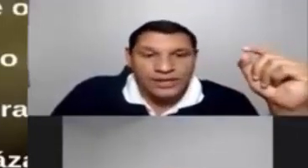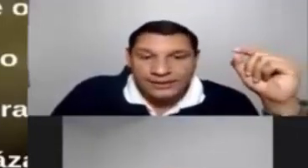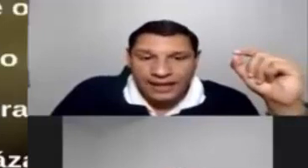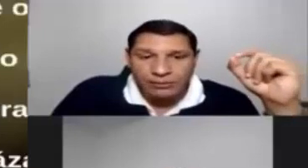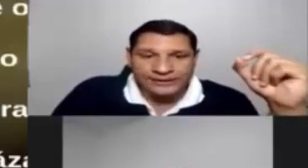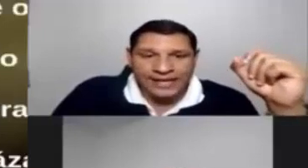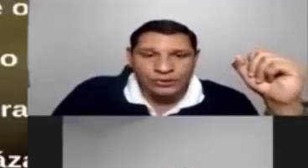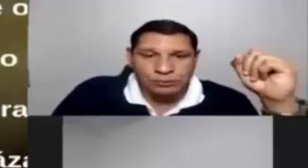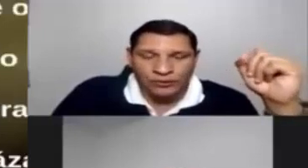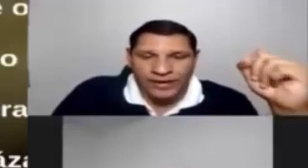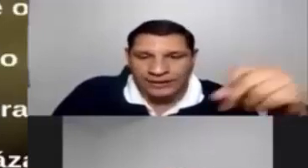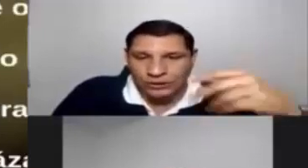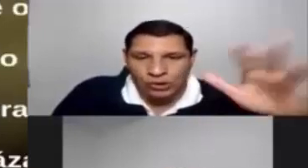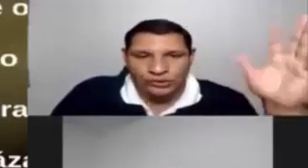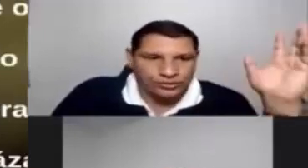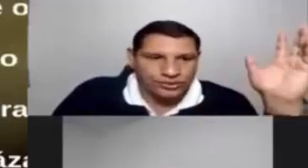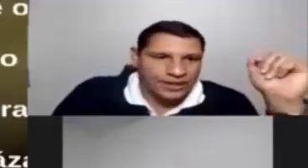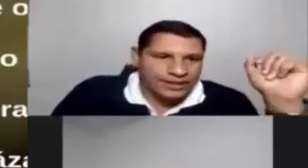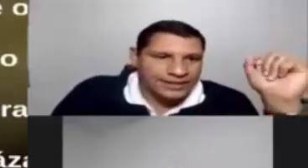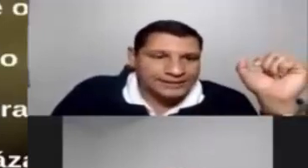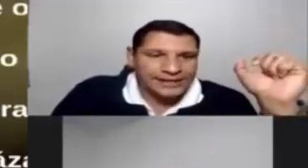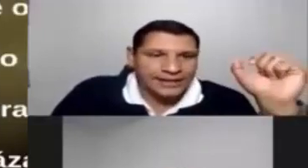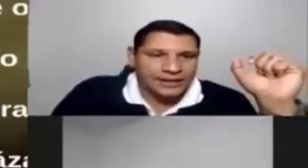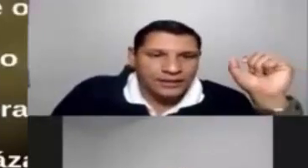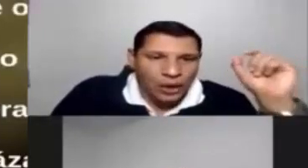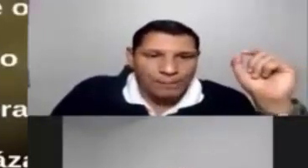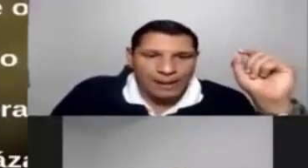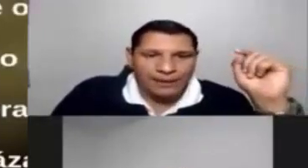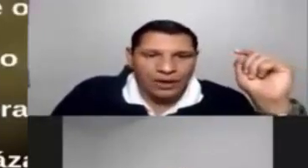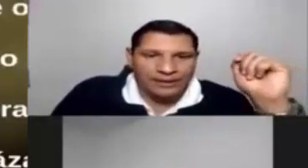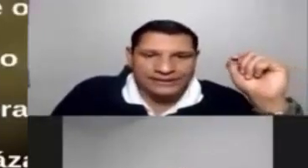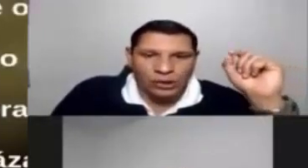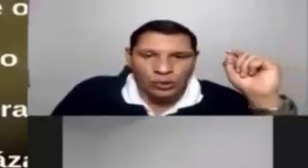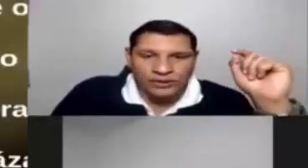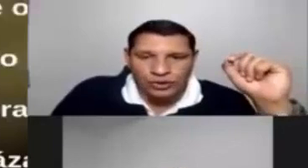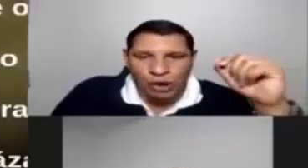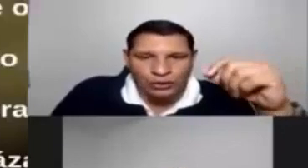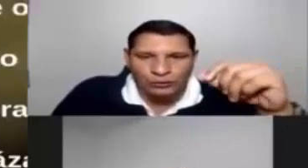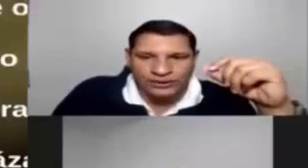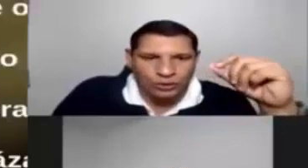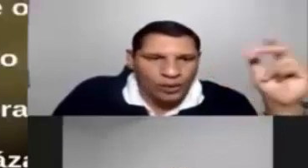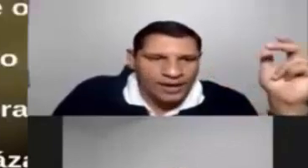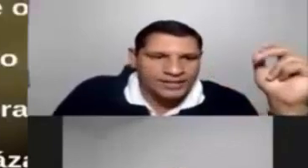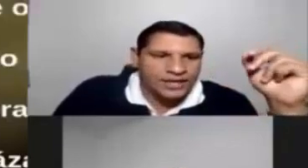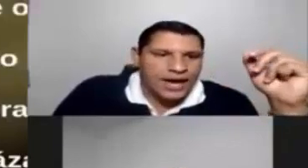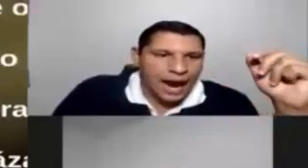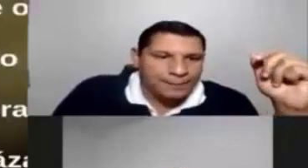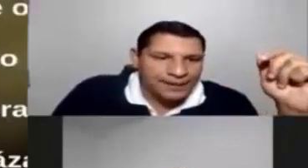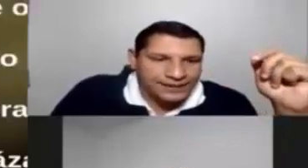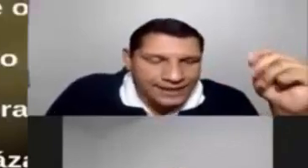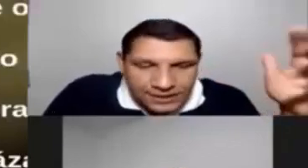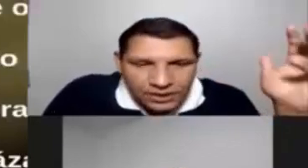Abraão, tem Moisés e os profetas, ouçam-nos? E disse ele, não, pai Abraão, mas se algum dentre os mortos for ter com eles,